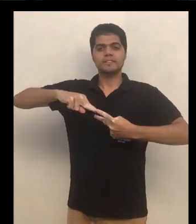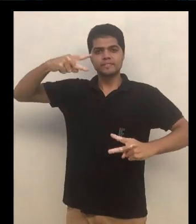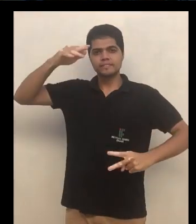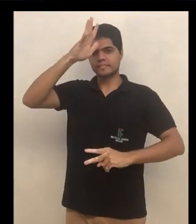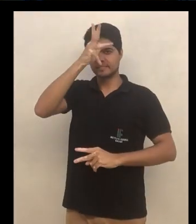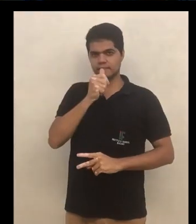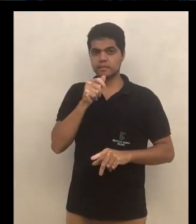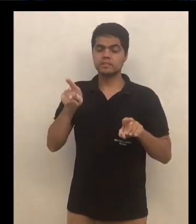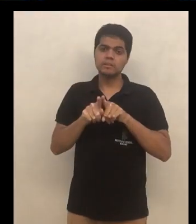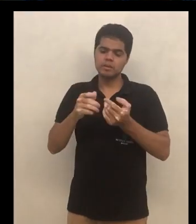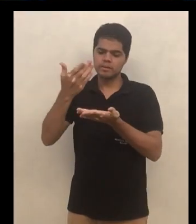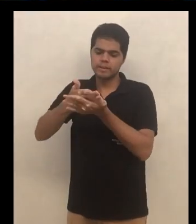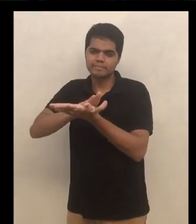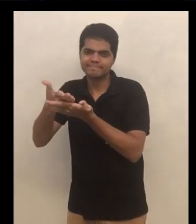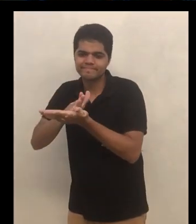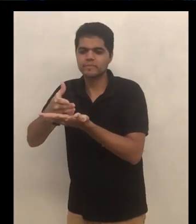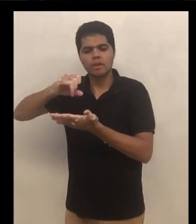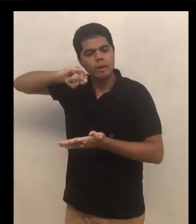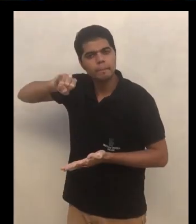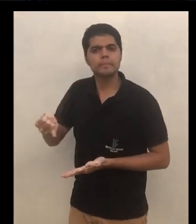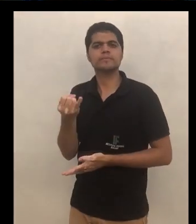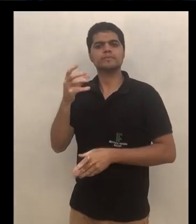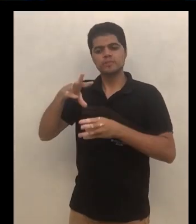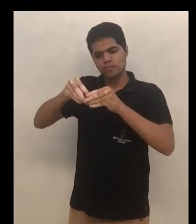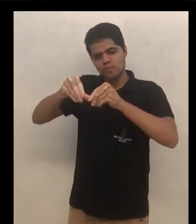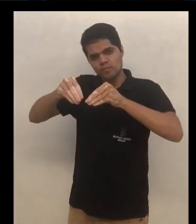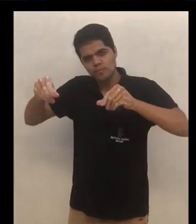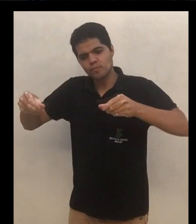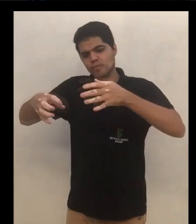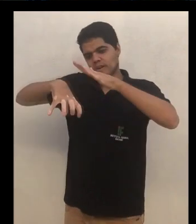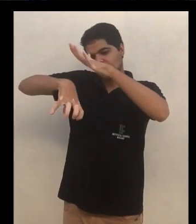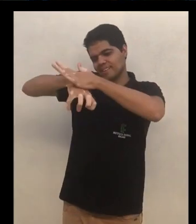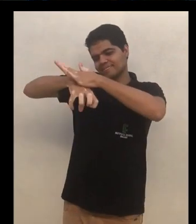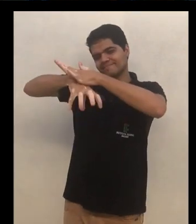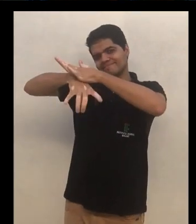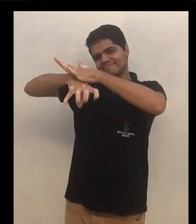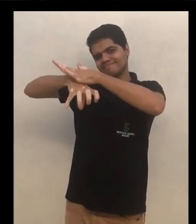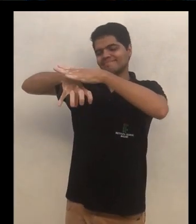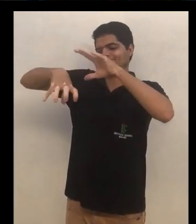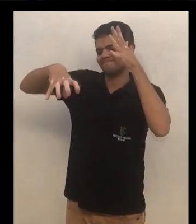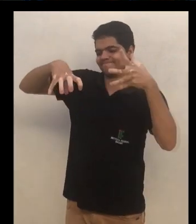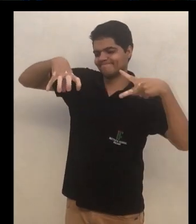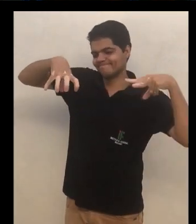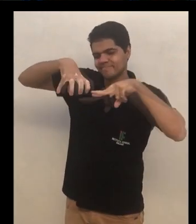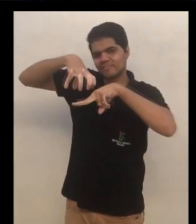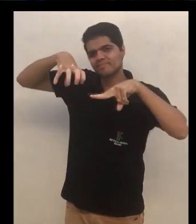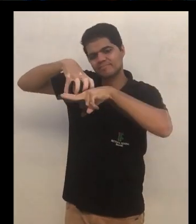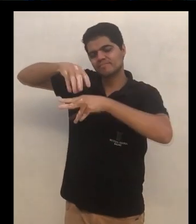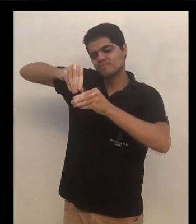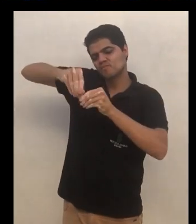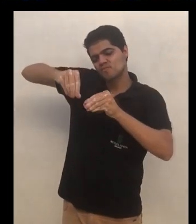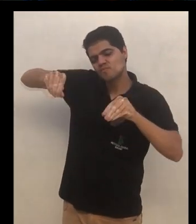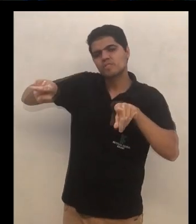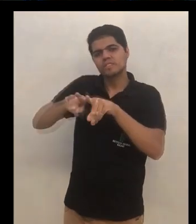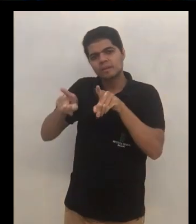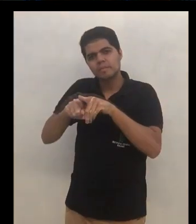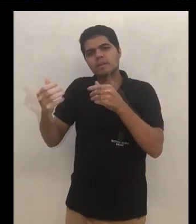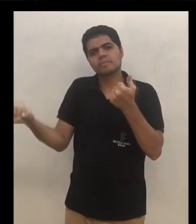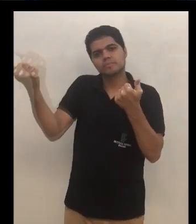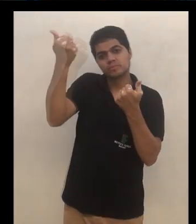para fazer o farelo e aproveita as folhas para fazer também o farelo da parte aérea da mandioca,